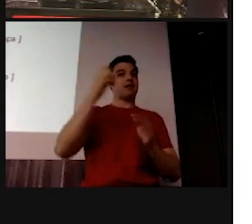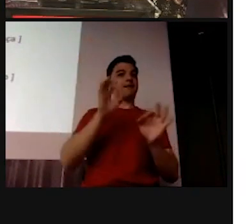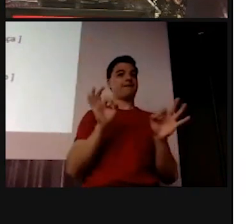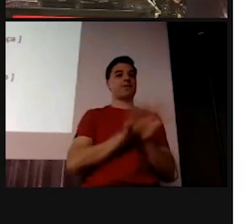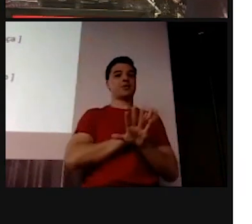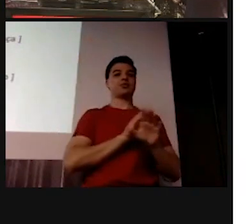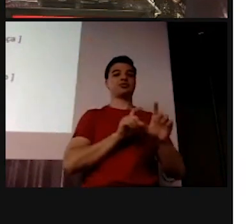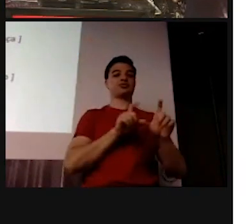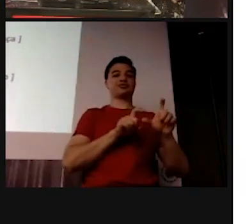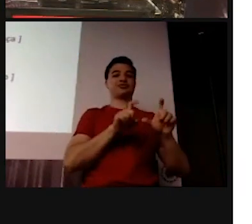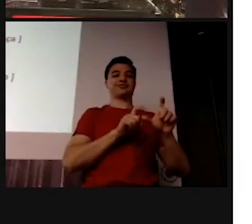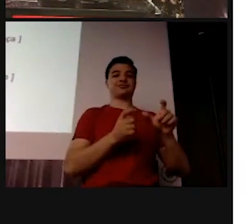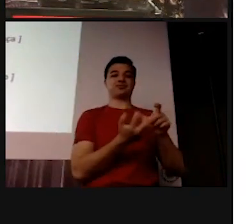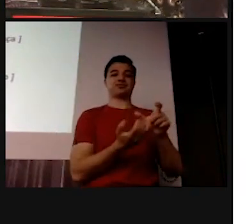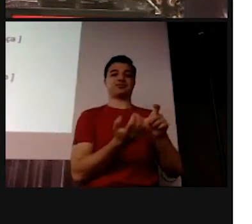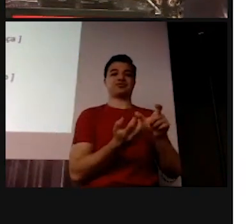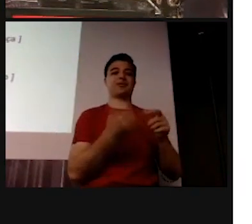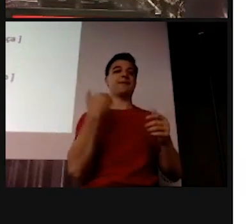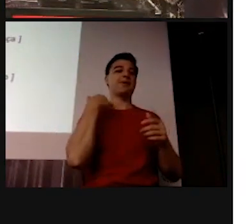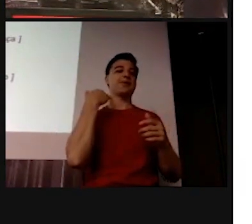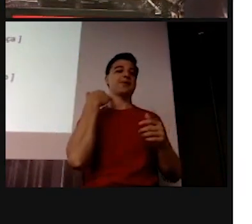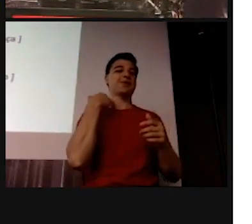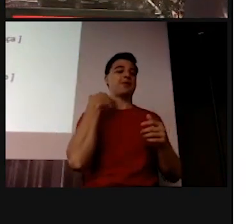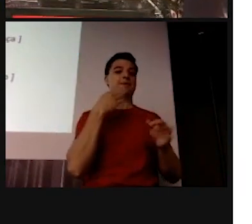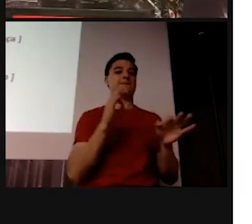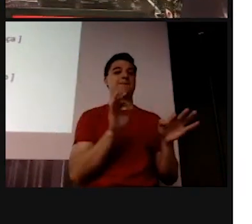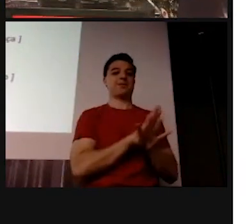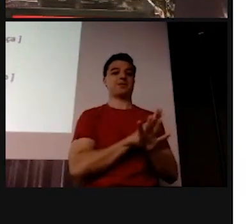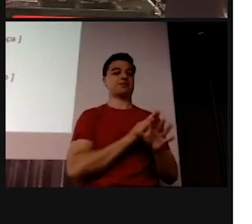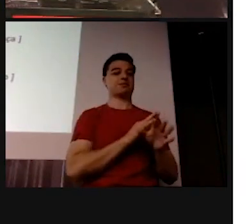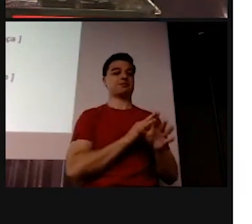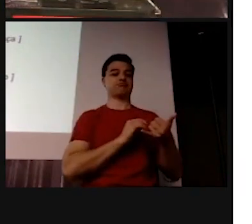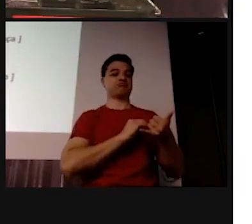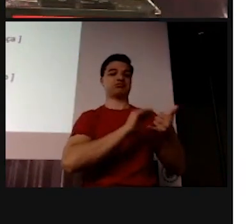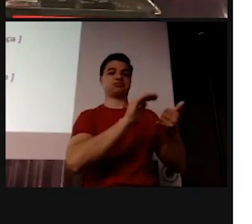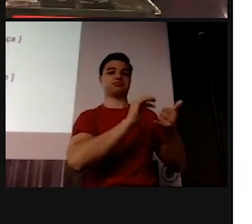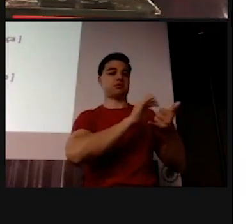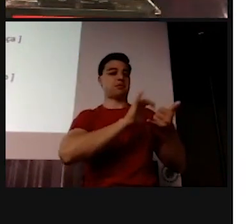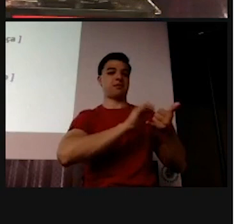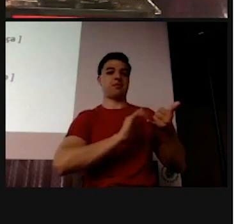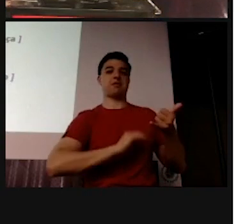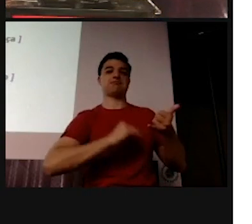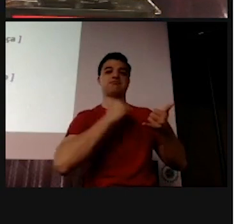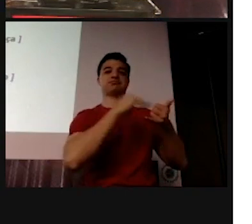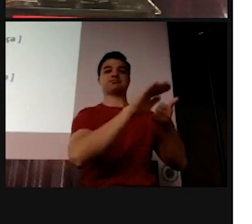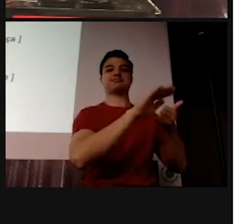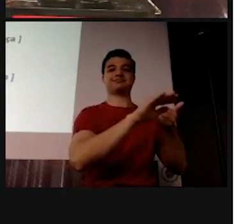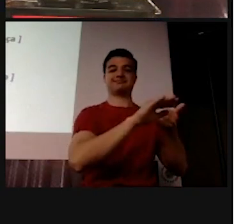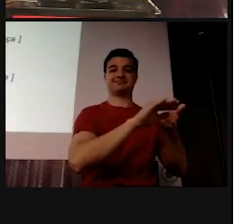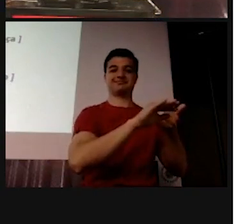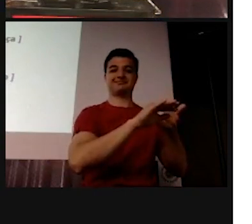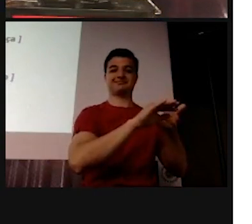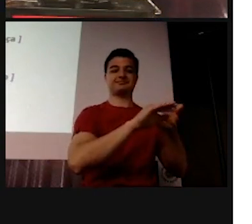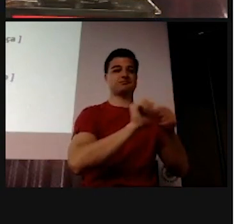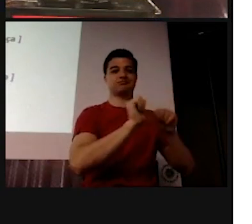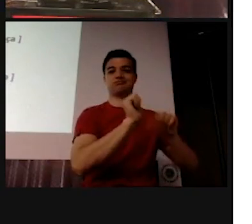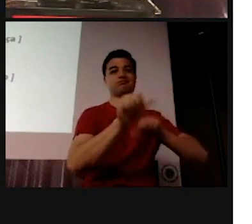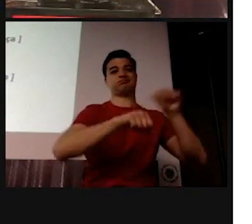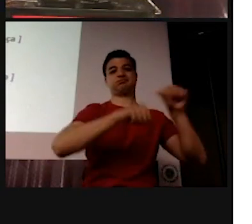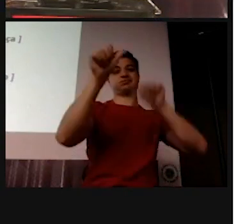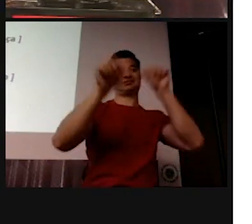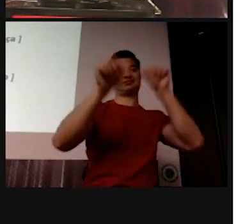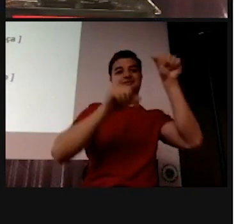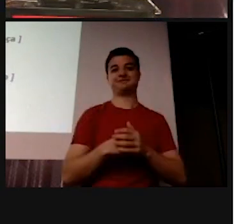E eu ouço muito disso. O nosso negócio é único. Pode ter certeza que tem um japonesinho lá do outro lado do